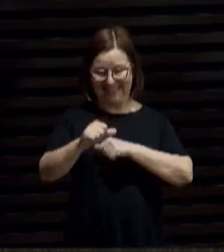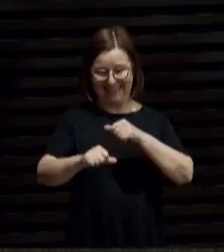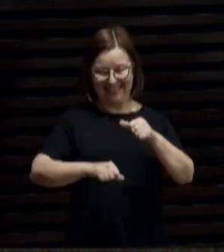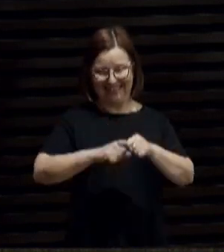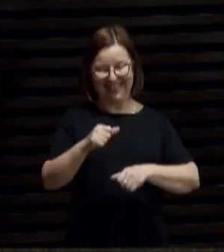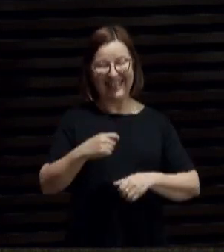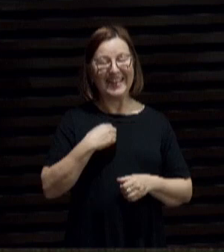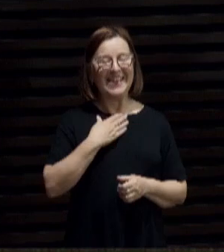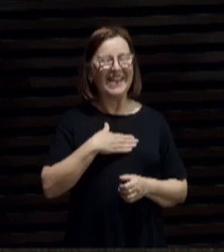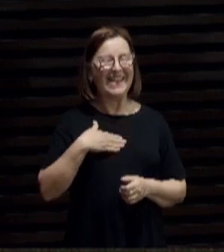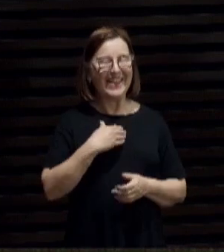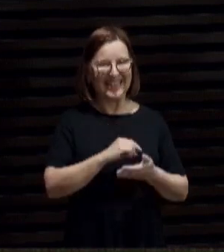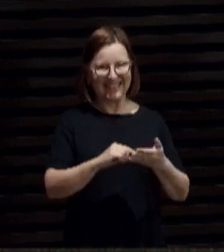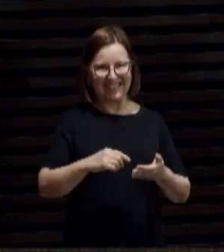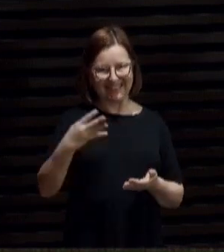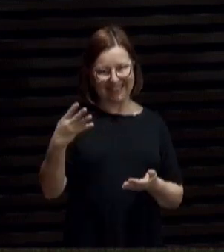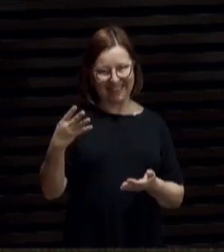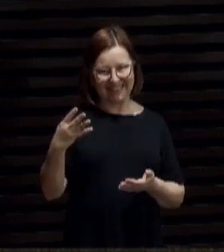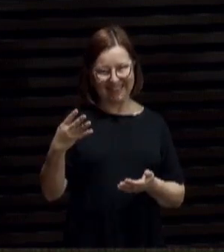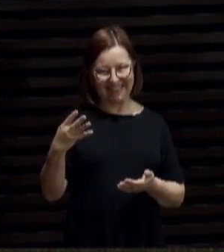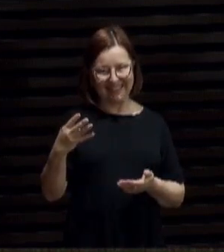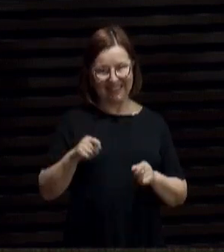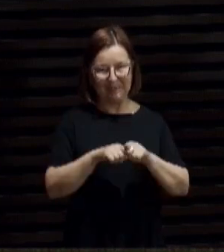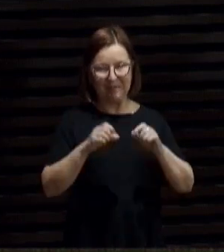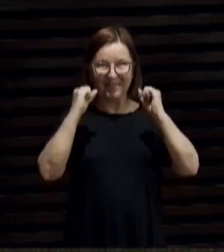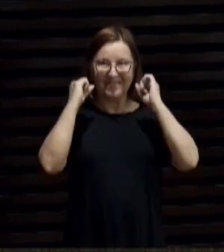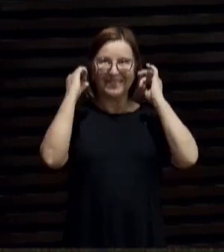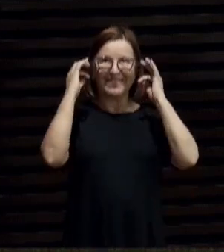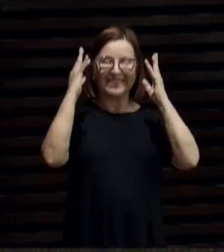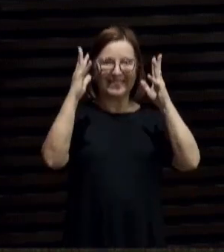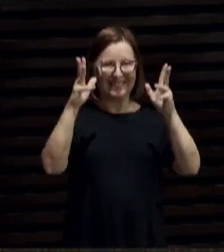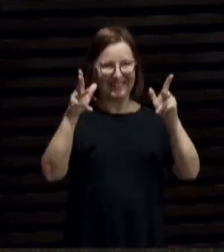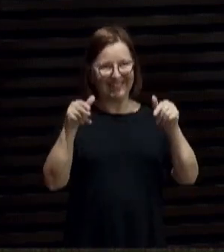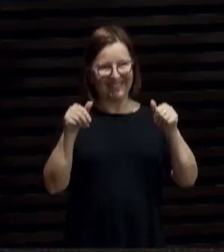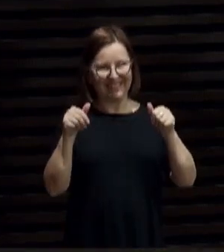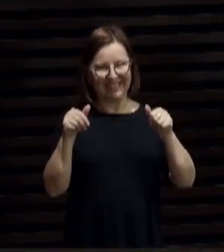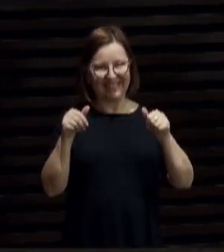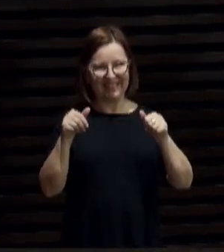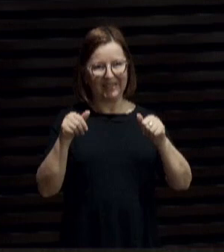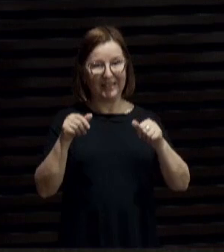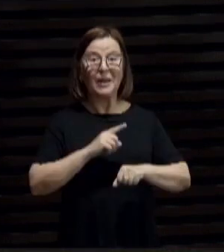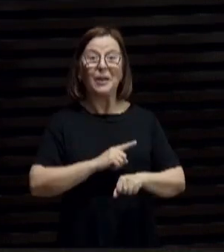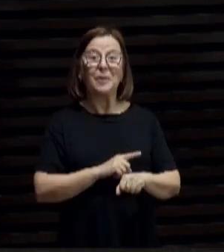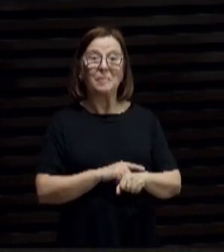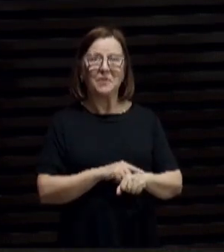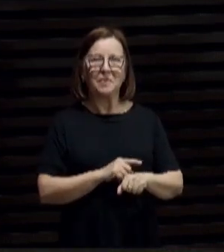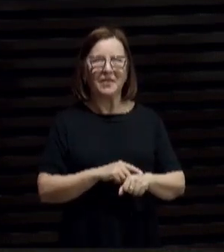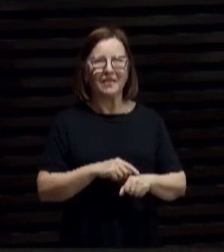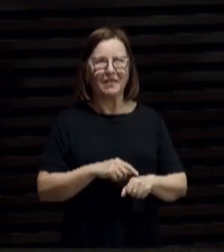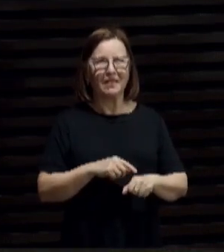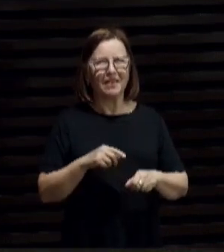desse versículo 4. Mas ao clarear da madrugada, é aquele momento em que a visão